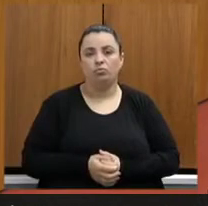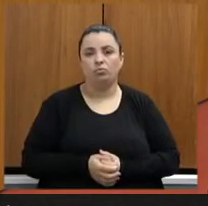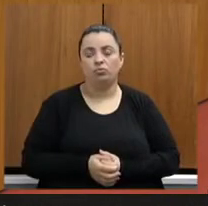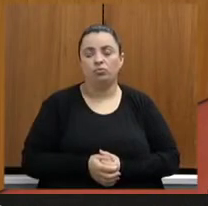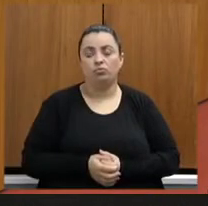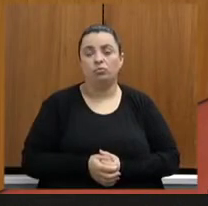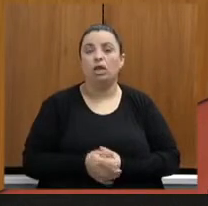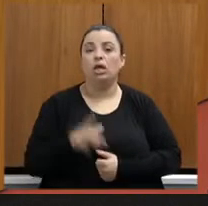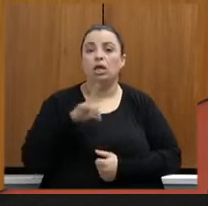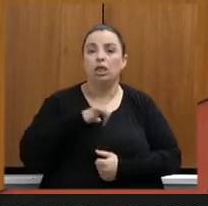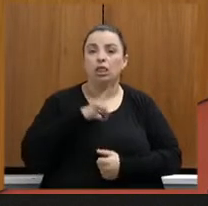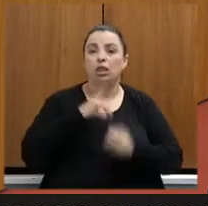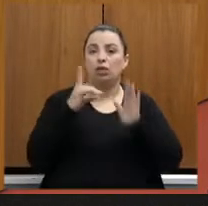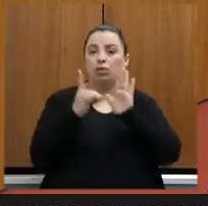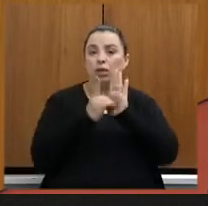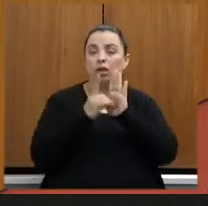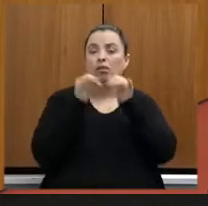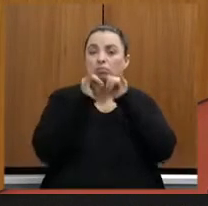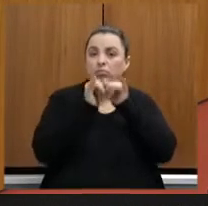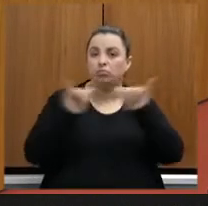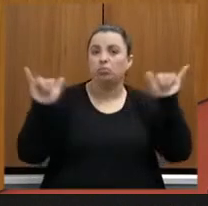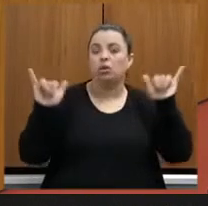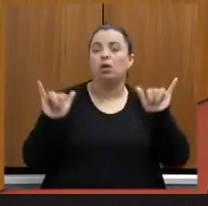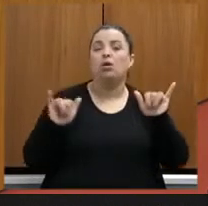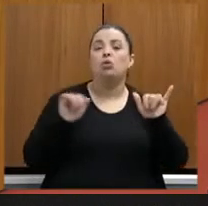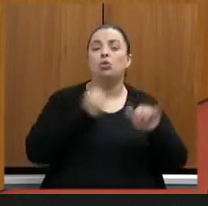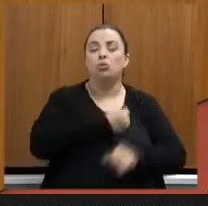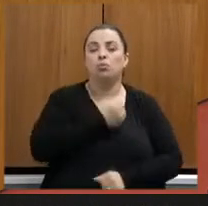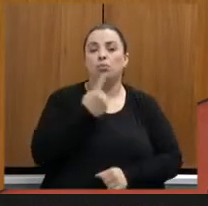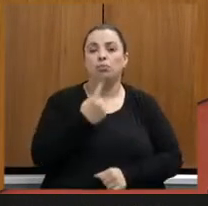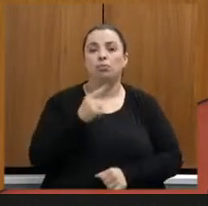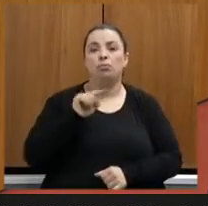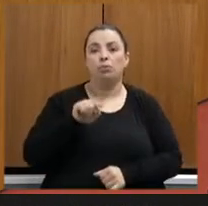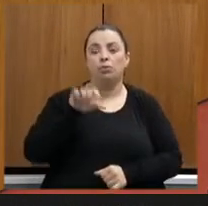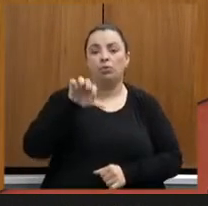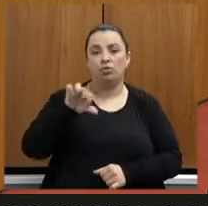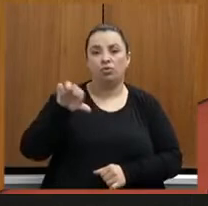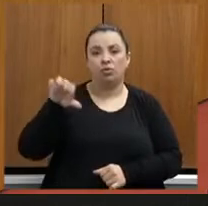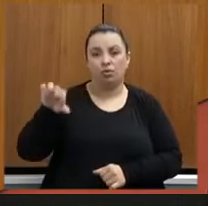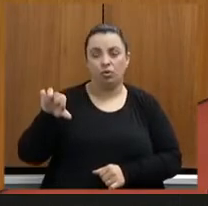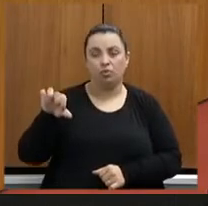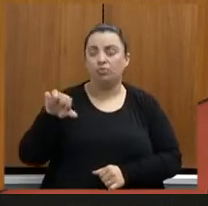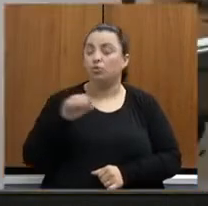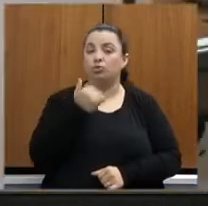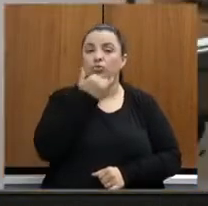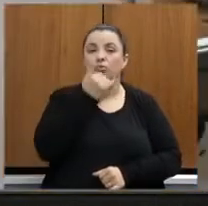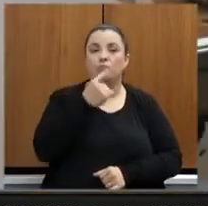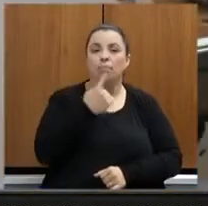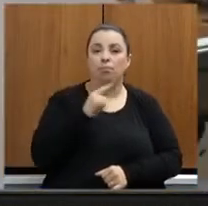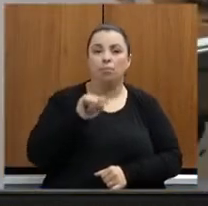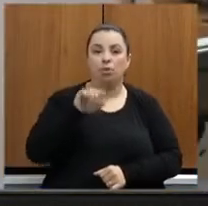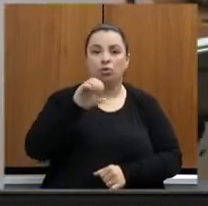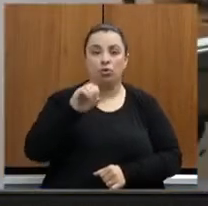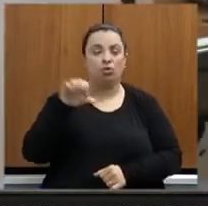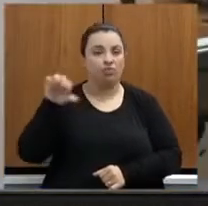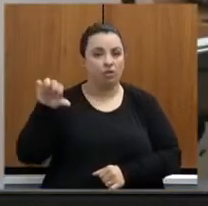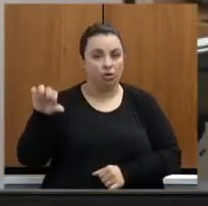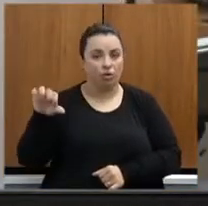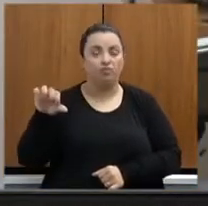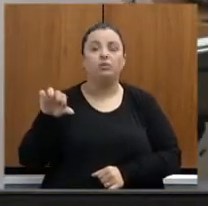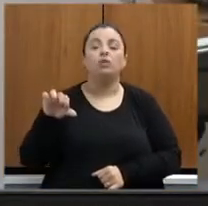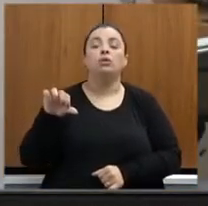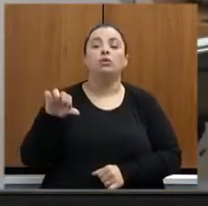recente publicação do Decreto 1099 do governo federal que limitou e